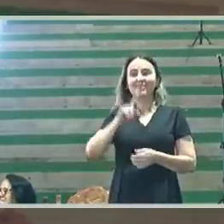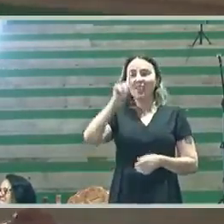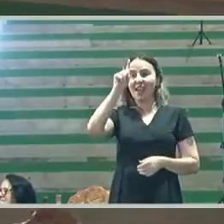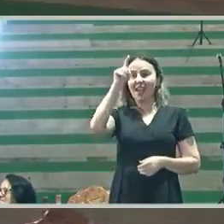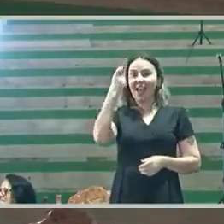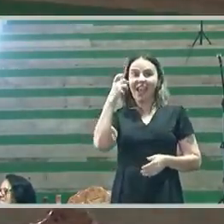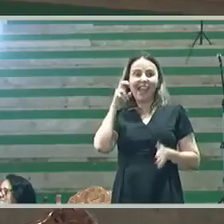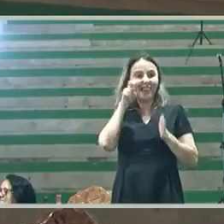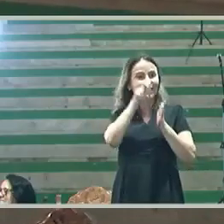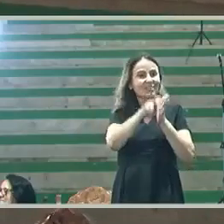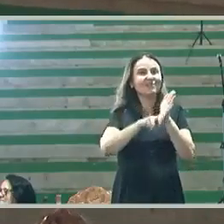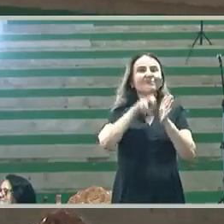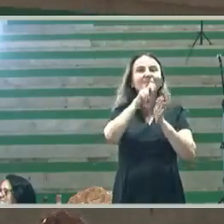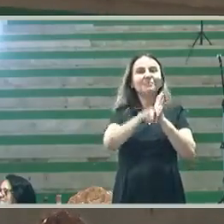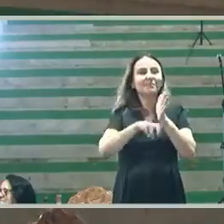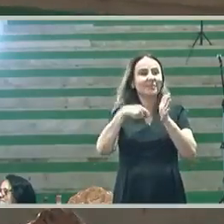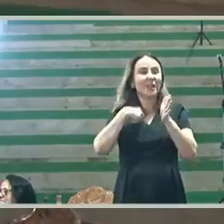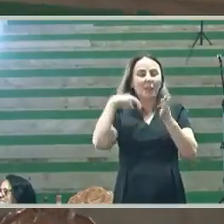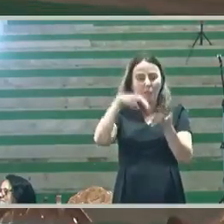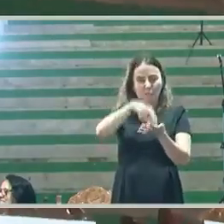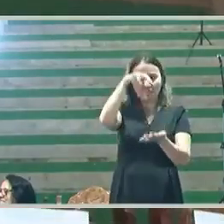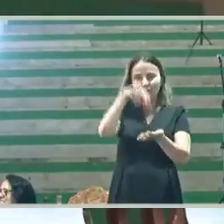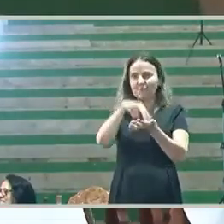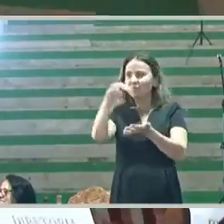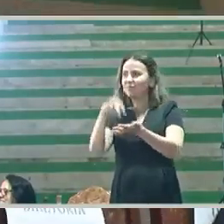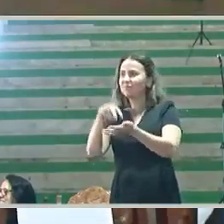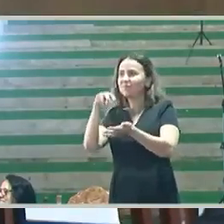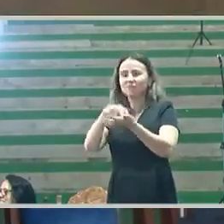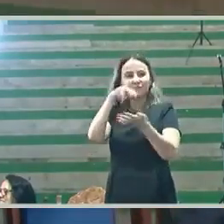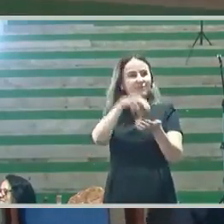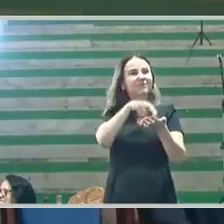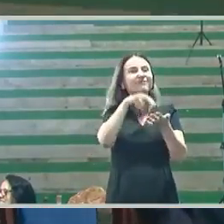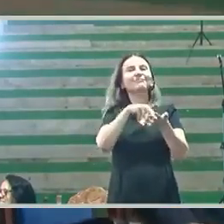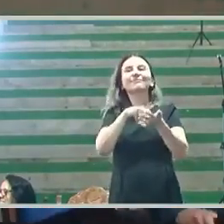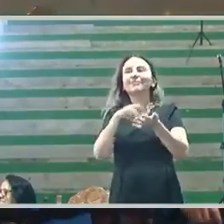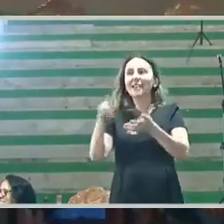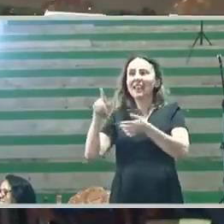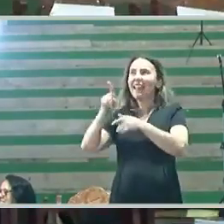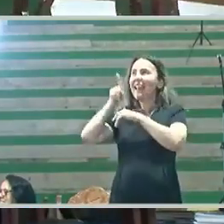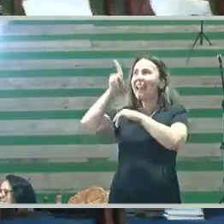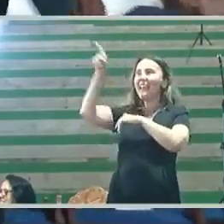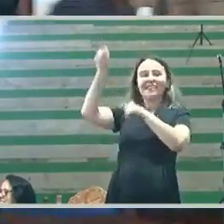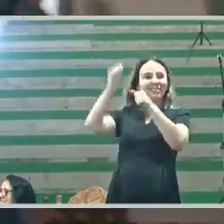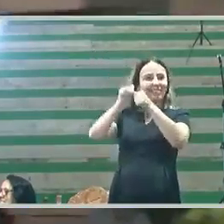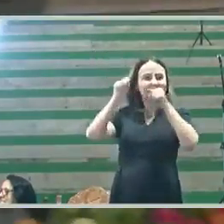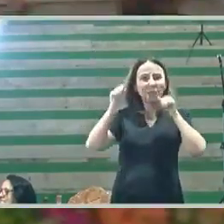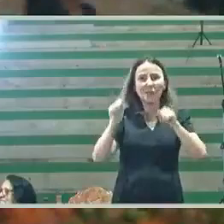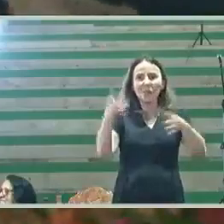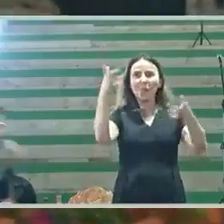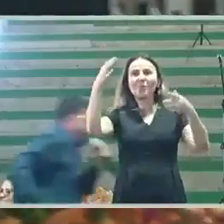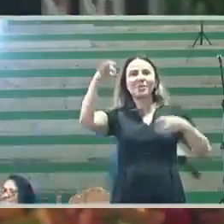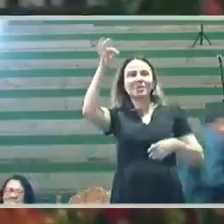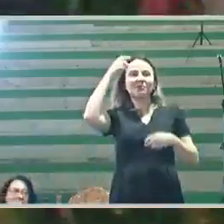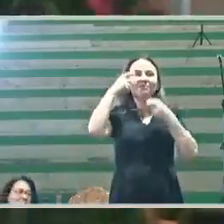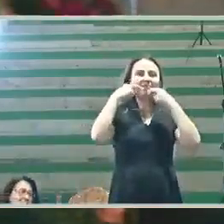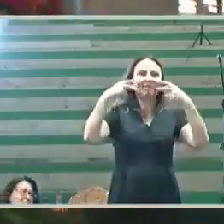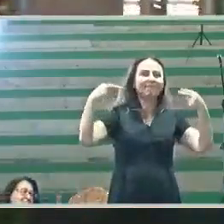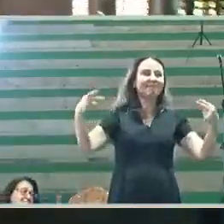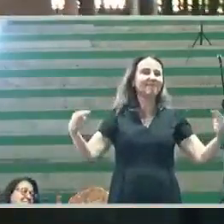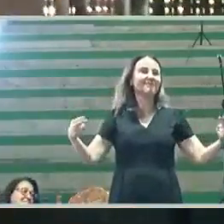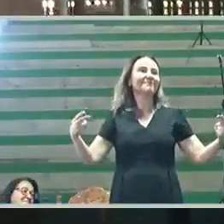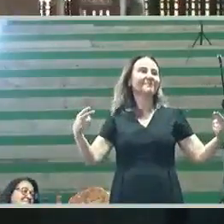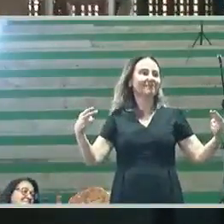Ex-paralítico, onde eu pulo, onde eu salto e digo que Ele cura, que Ele batiza, que Ele liberta. Ele